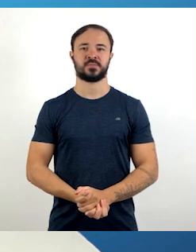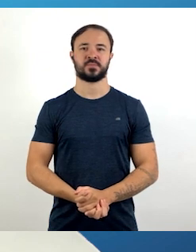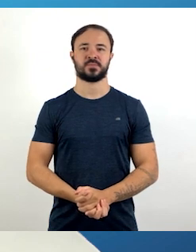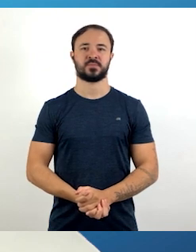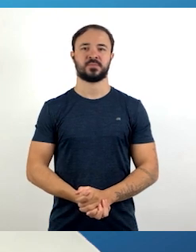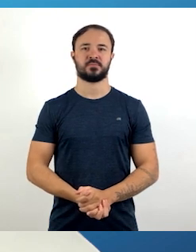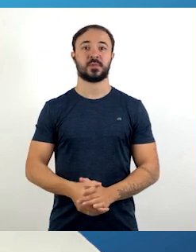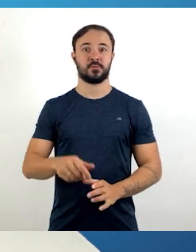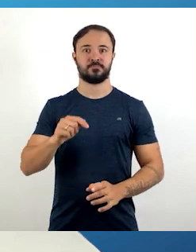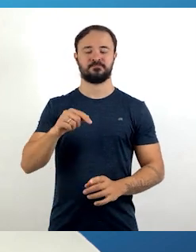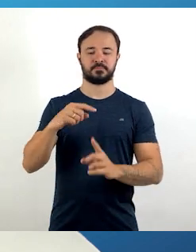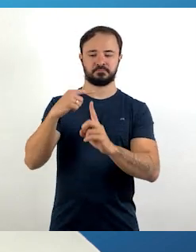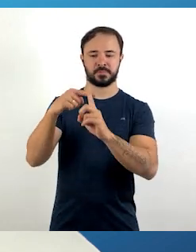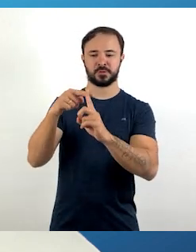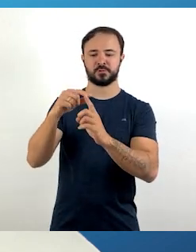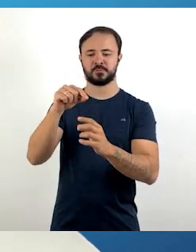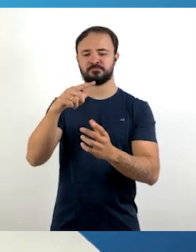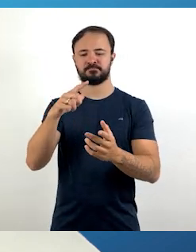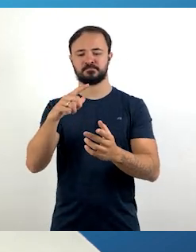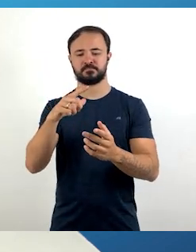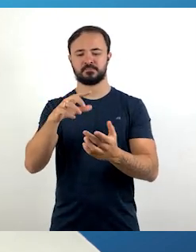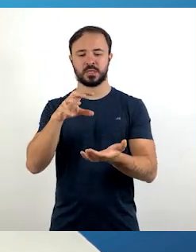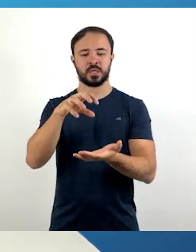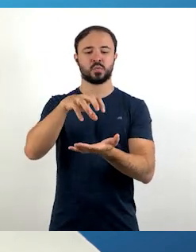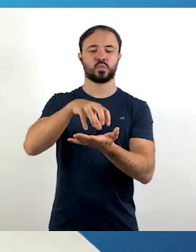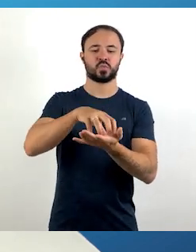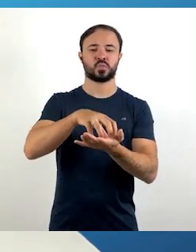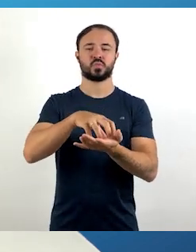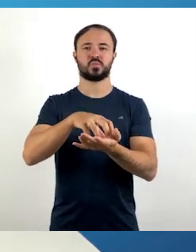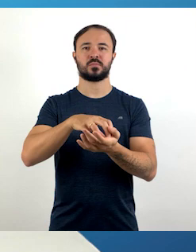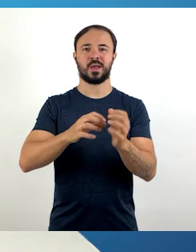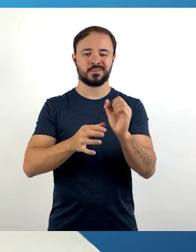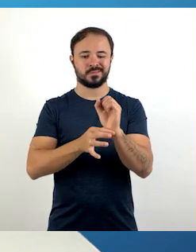Esse eixo vai garantir uma melhor fixação,